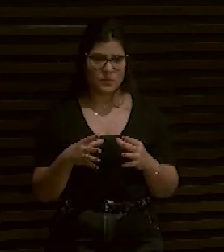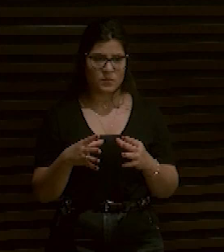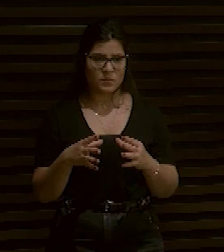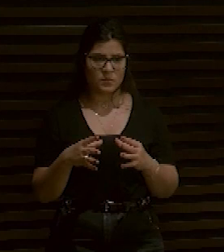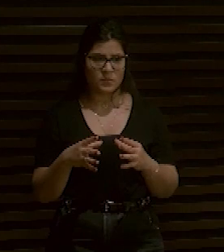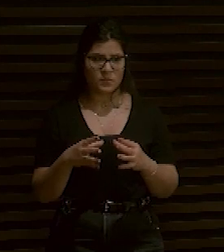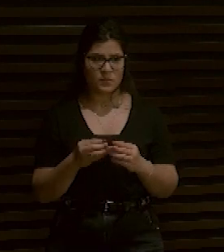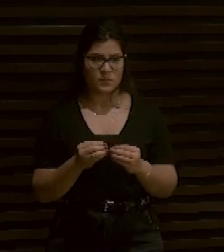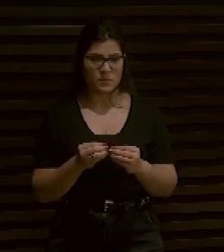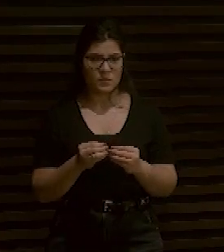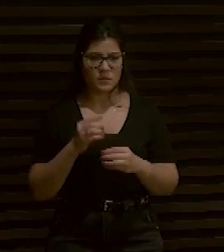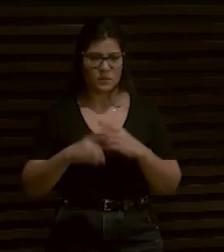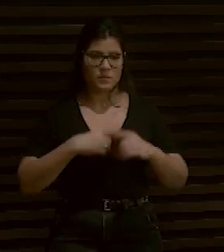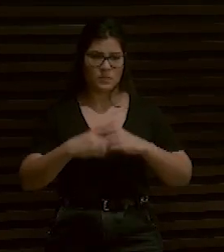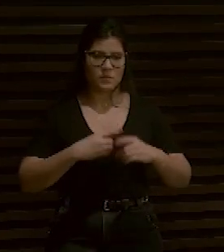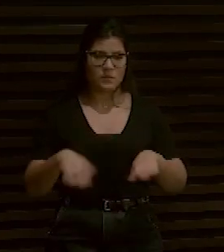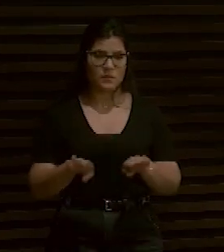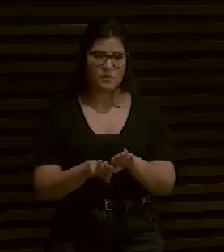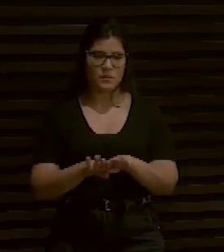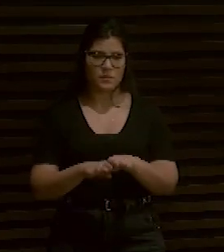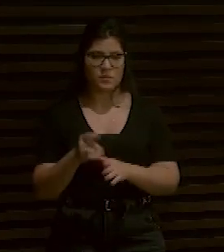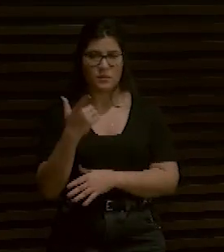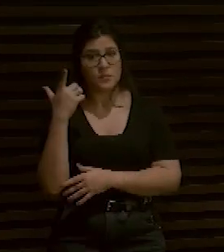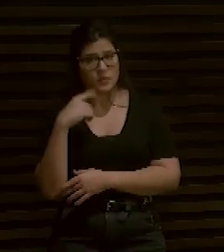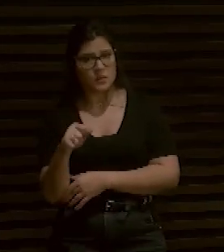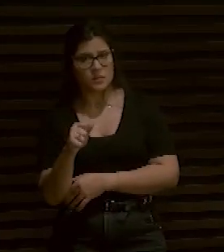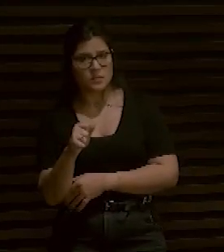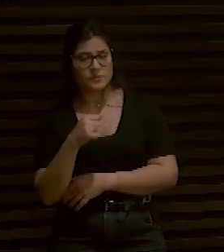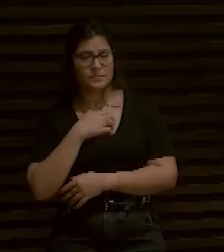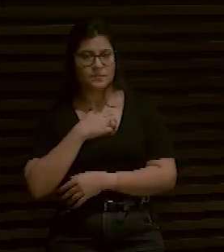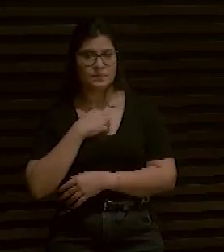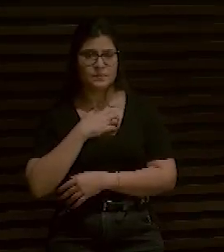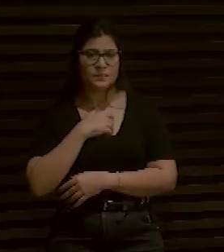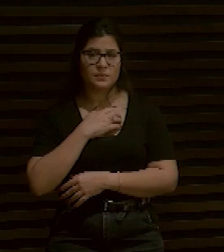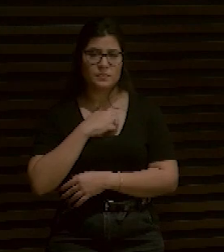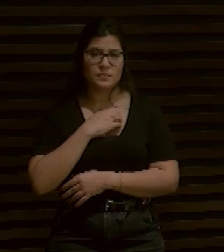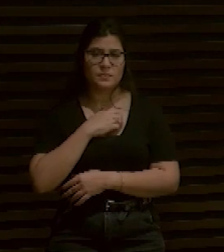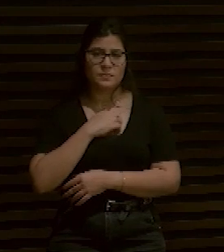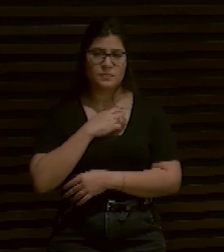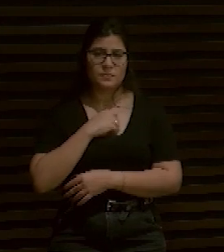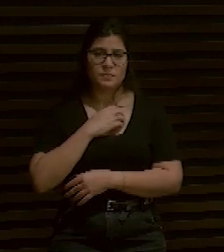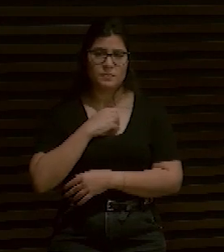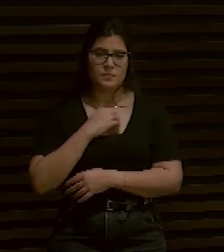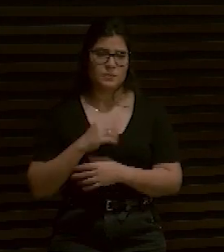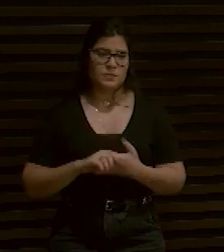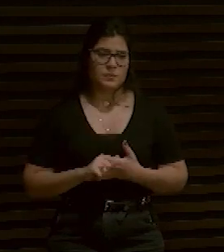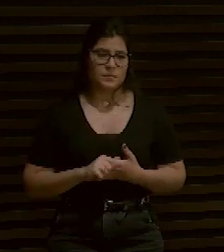E seguindo essa argumentação de evidência de um verdadeiro cristão que João está fazendo, construindo um raciocínio lógico aqui,